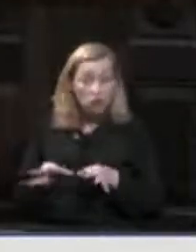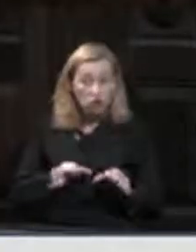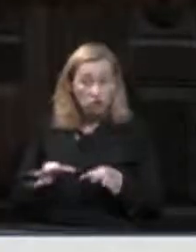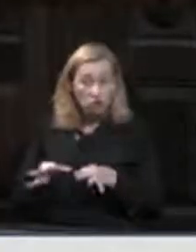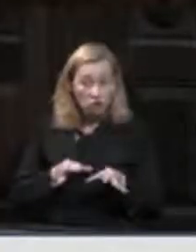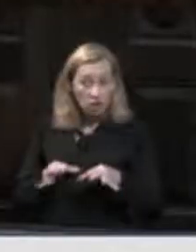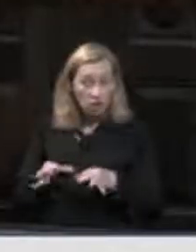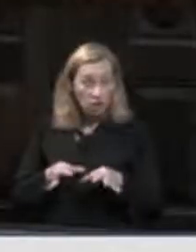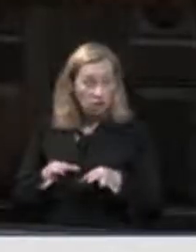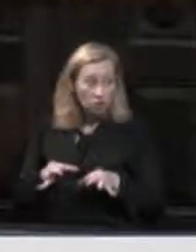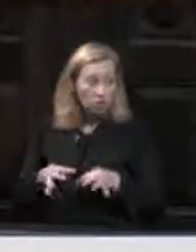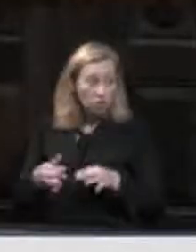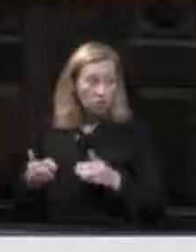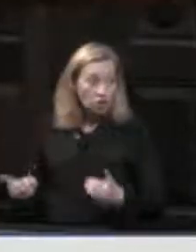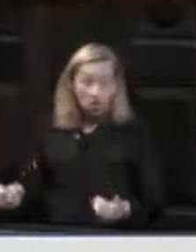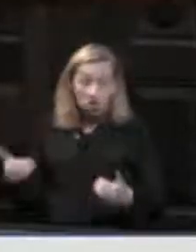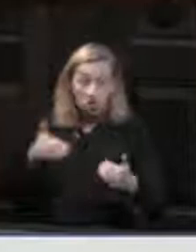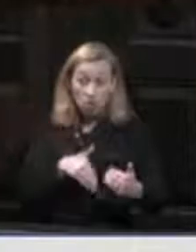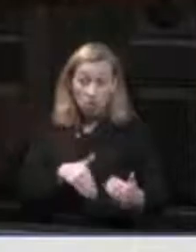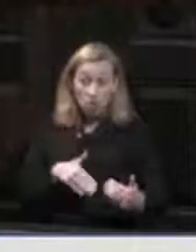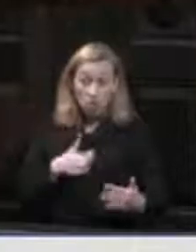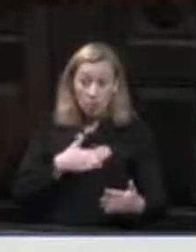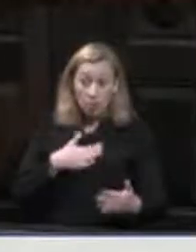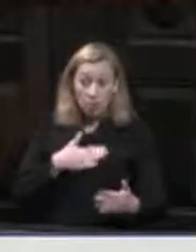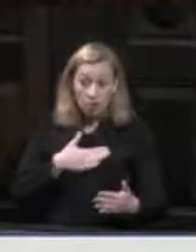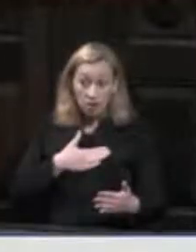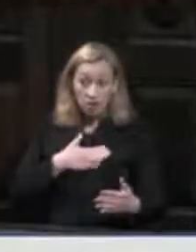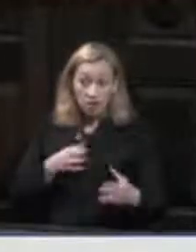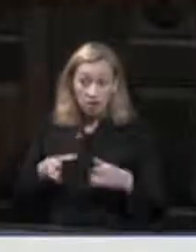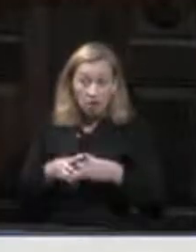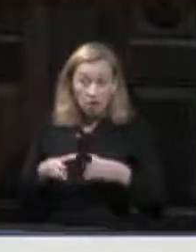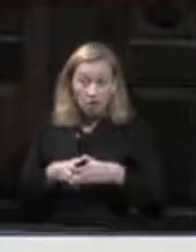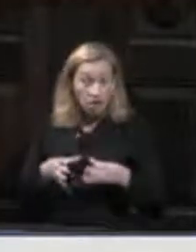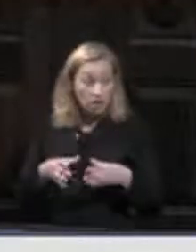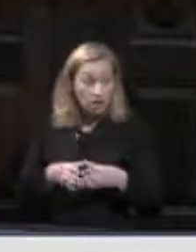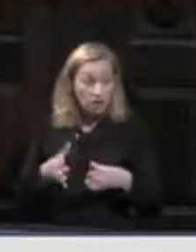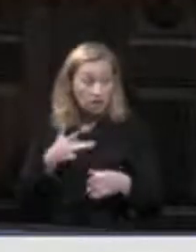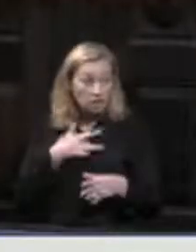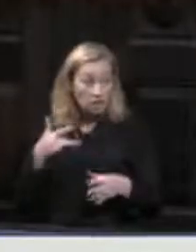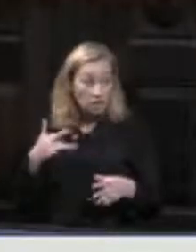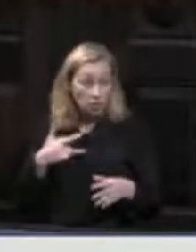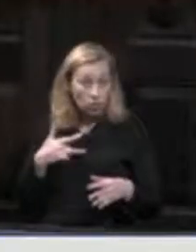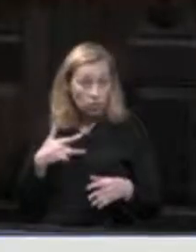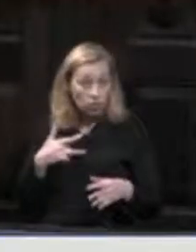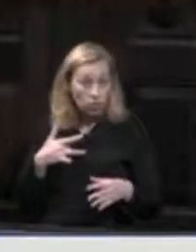meu gabinete, eu fiz as emendas pela Comissão de Saúde e elas